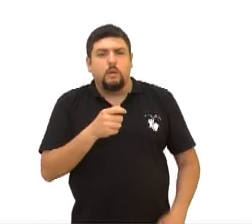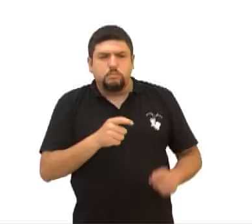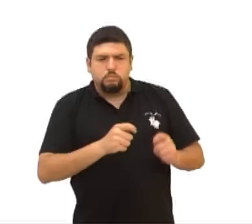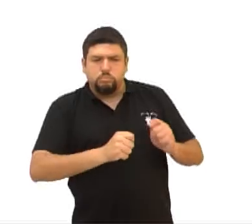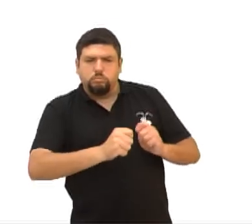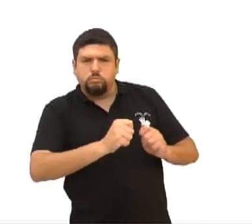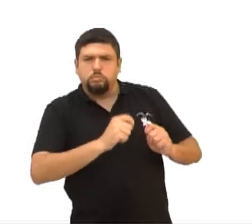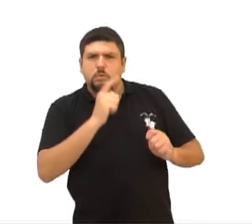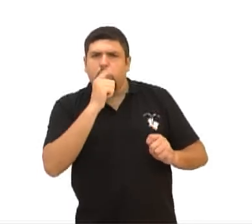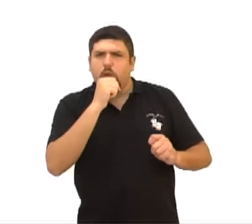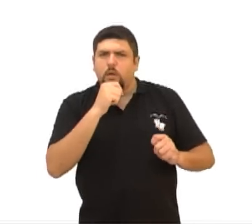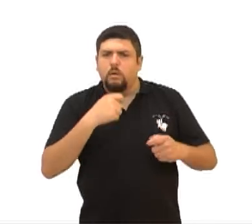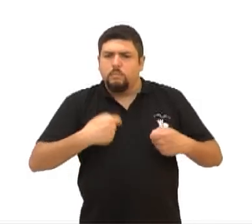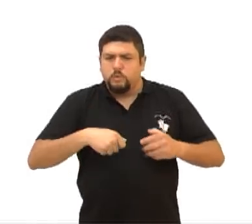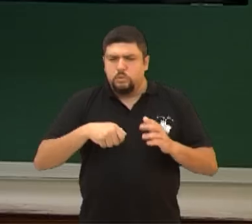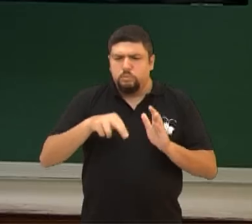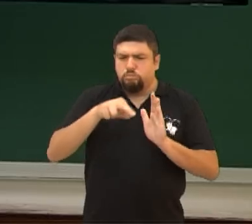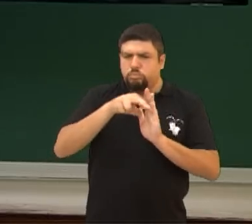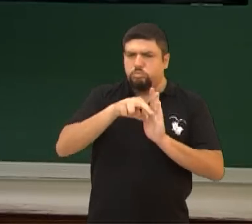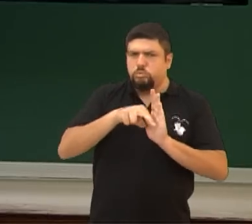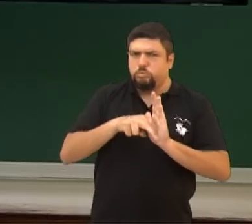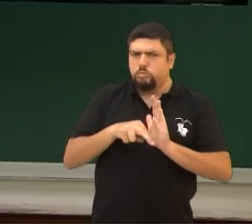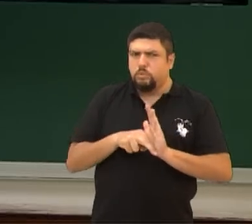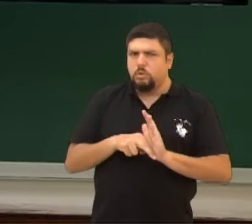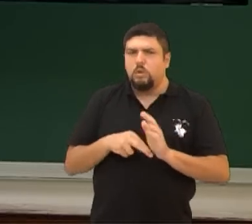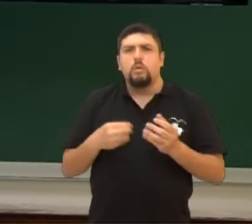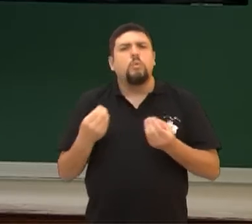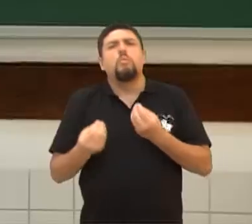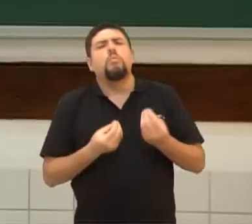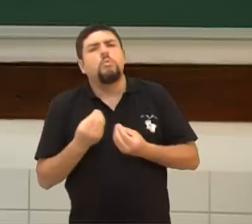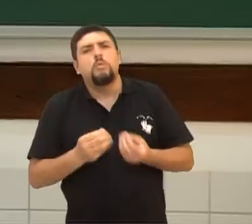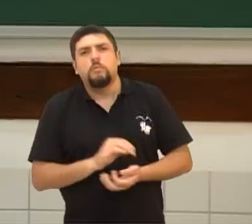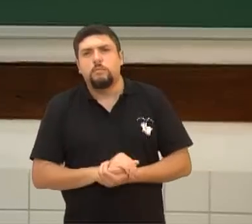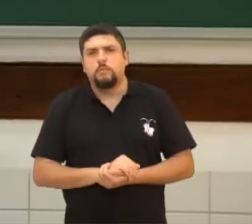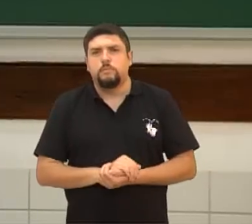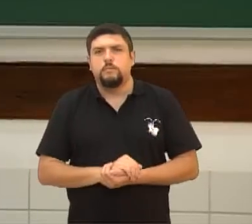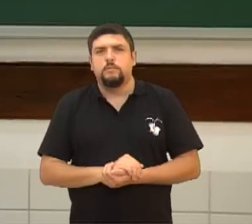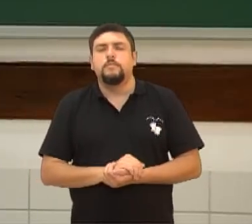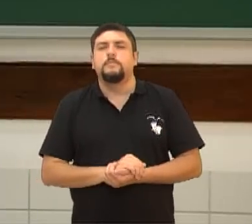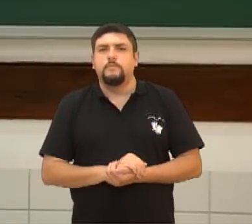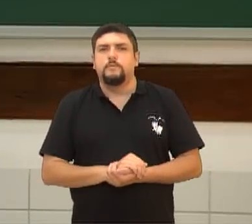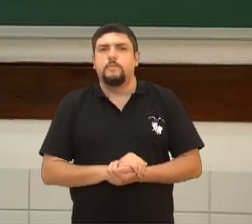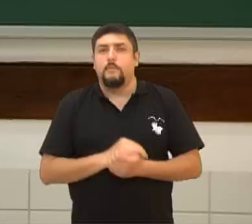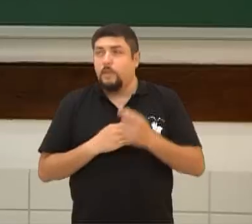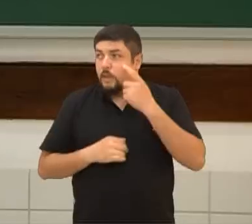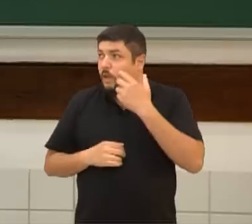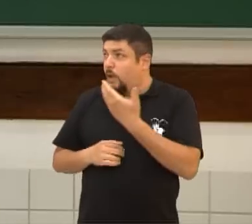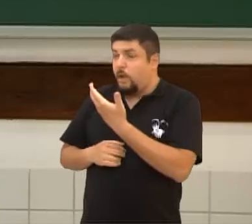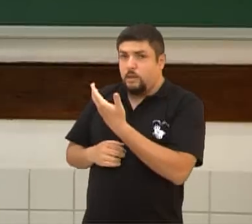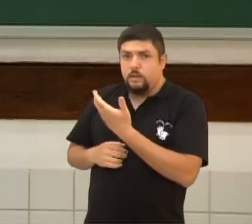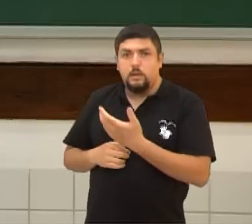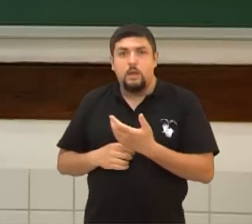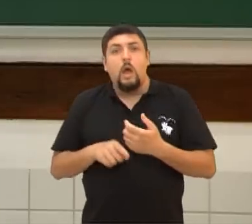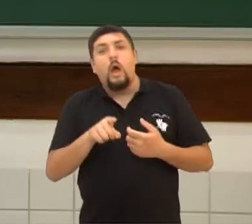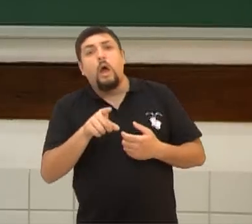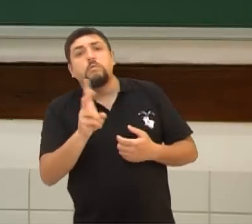se tornar rotina na vida das pessoas? Veja que aqui a professora Gláucia não vai poder dizer, você errou e tal.